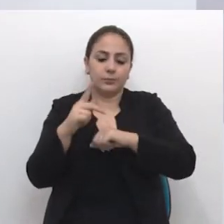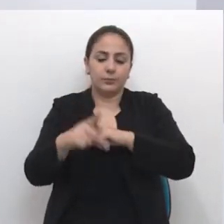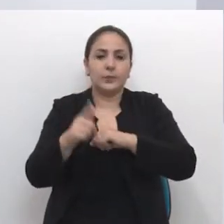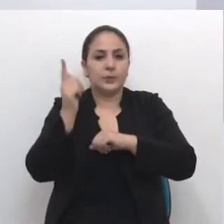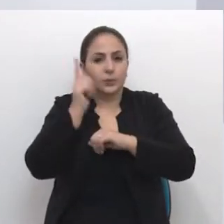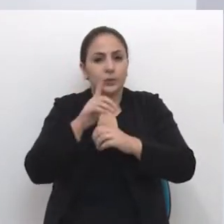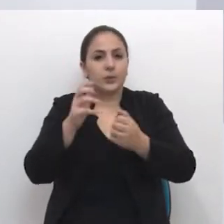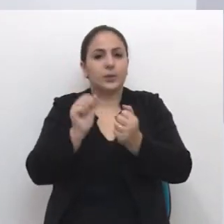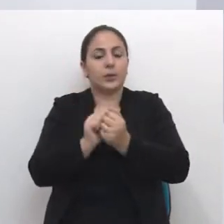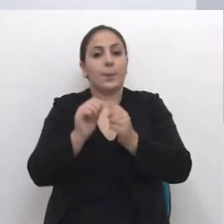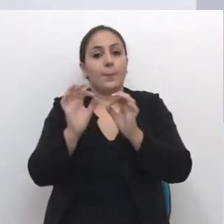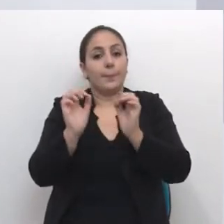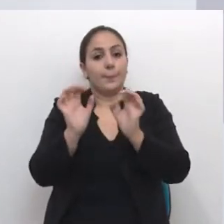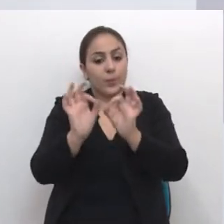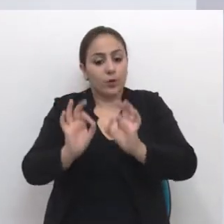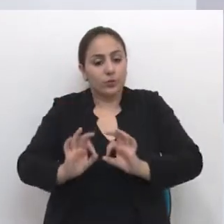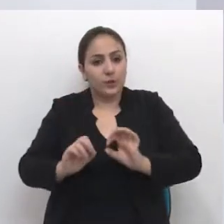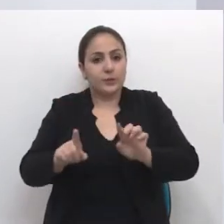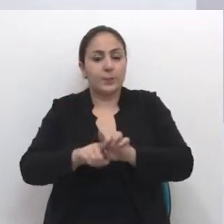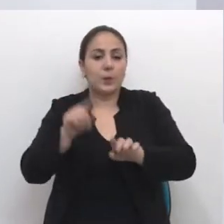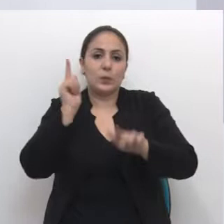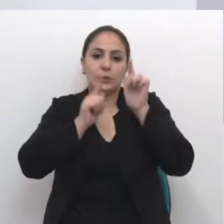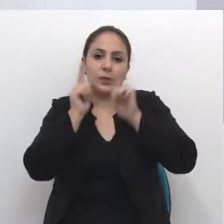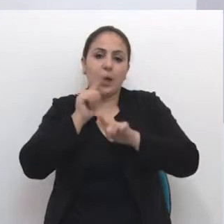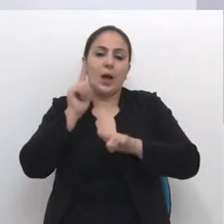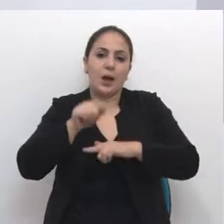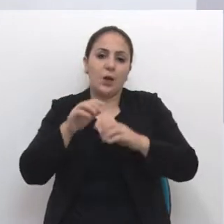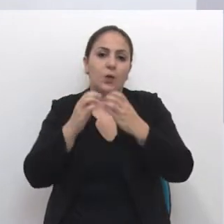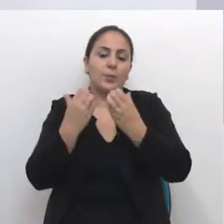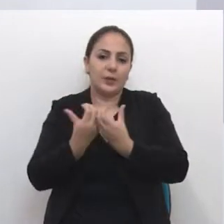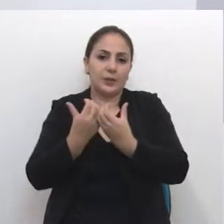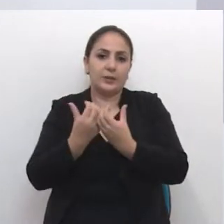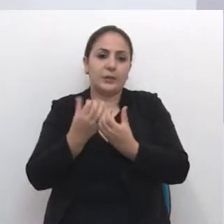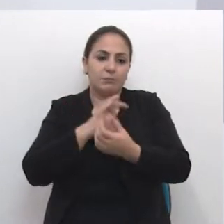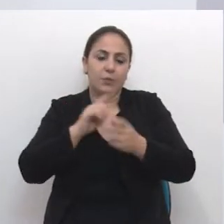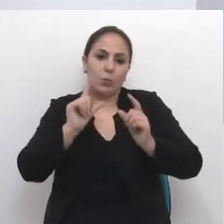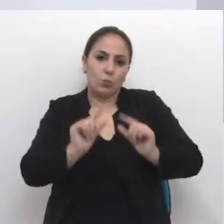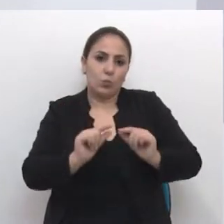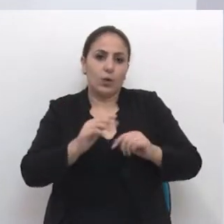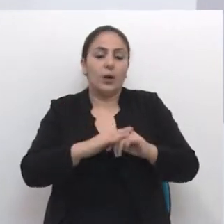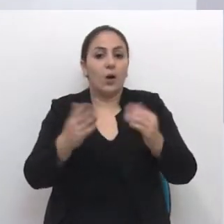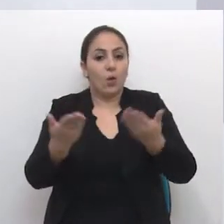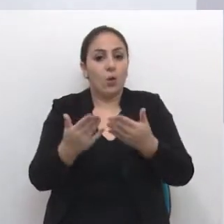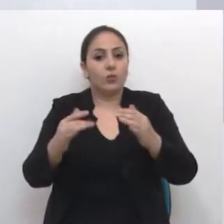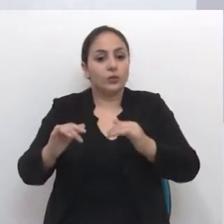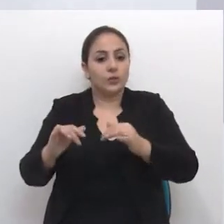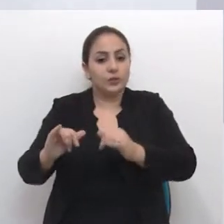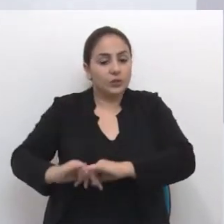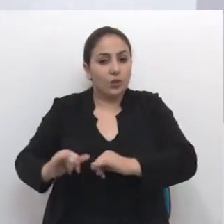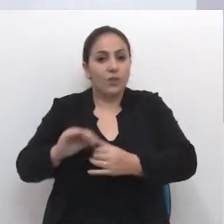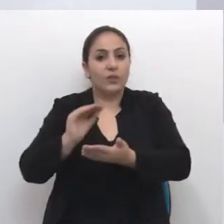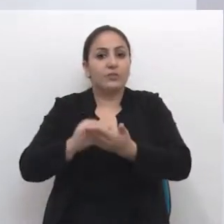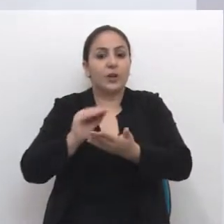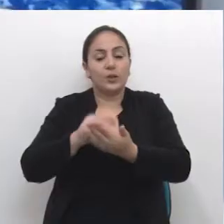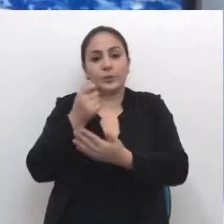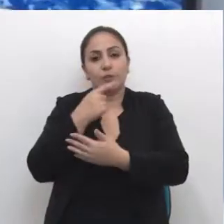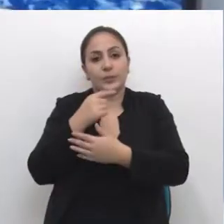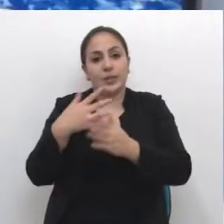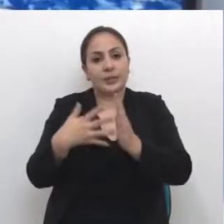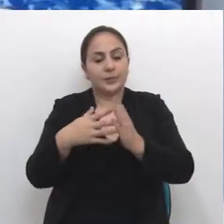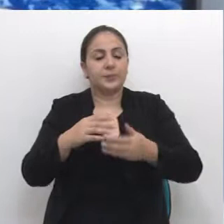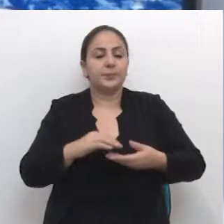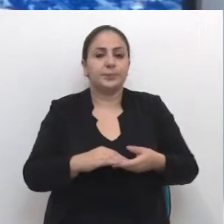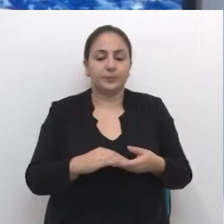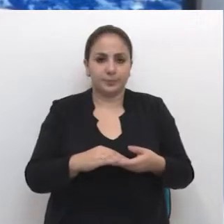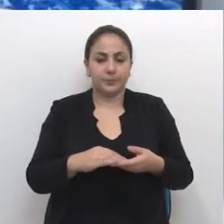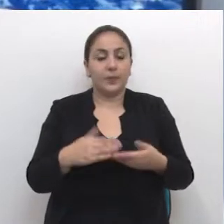irá abraçar esse projeto e quem ganha é a comunidade de baixa renda que hoje sofre com a falta de medicamento na rede. A